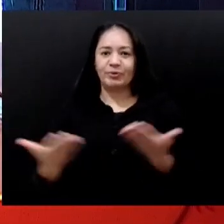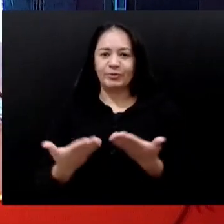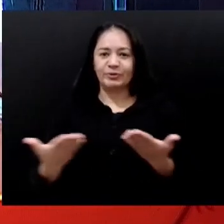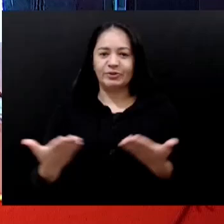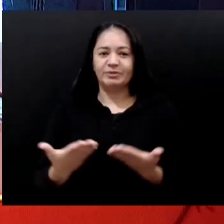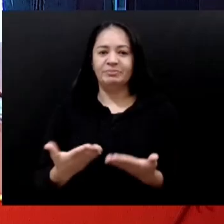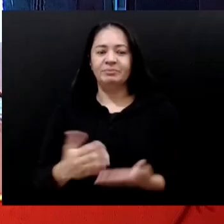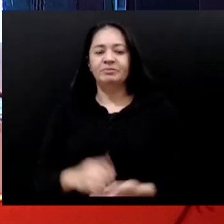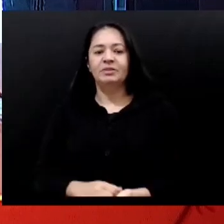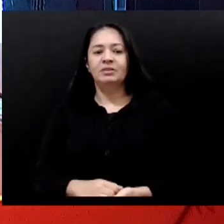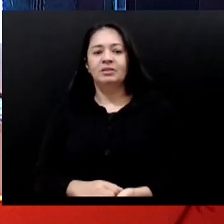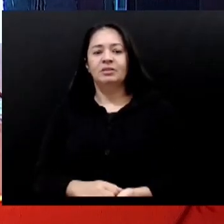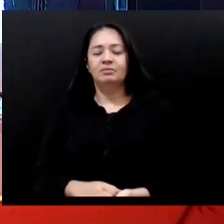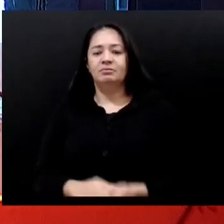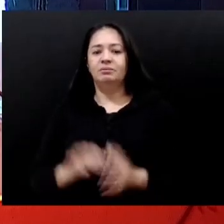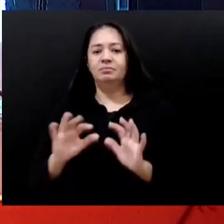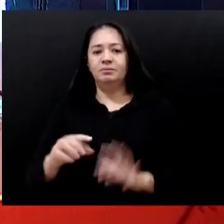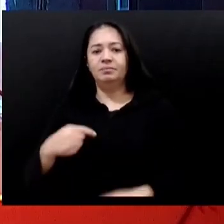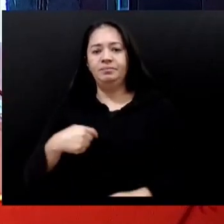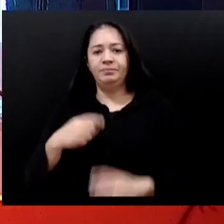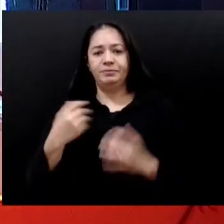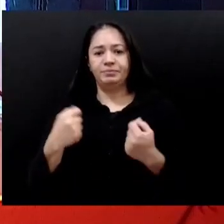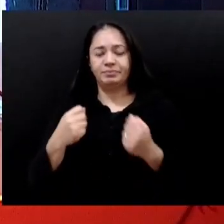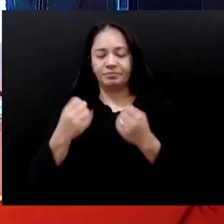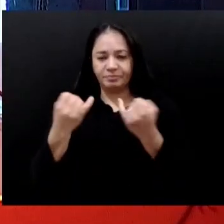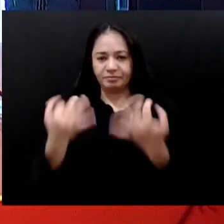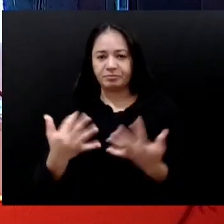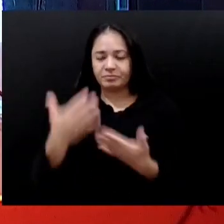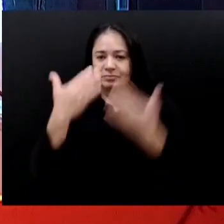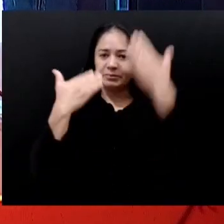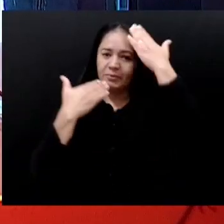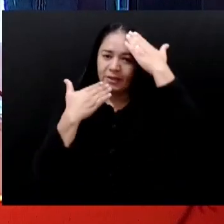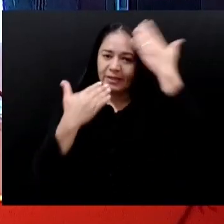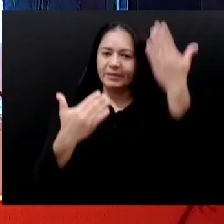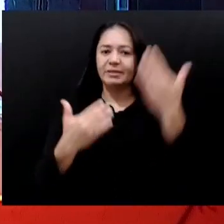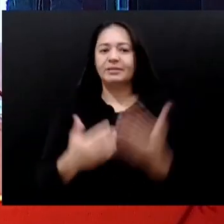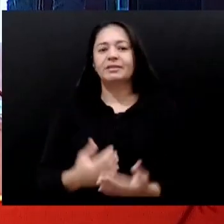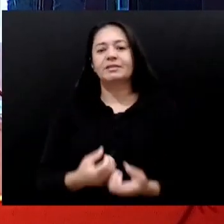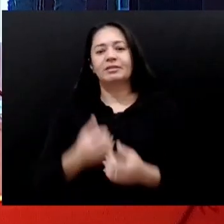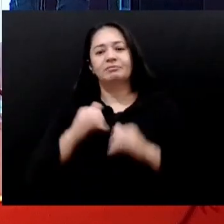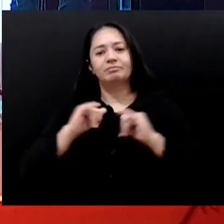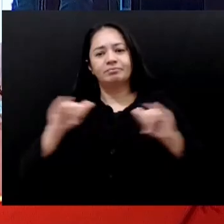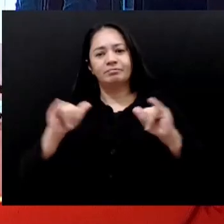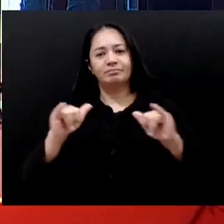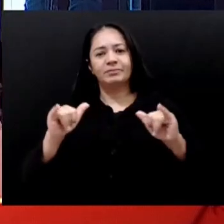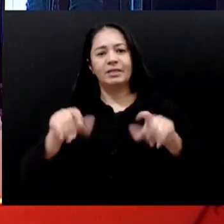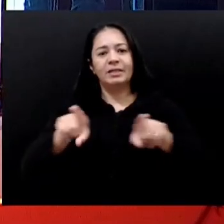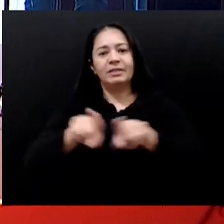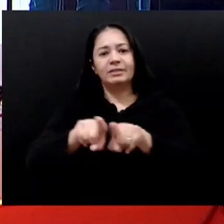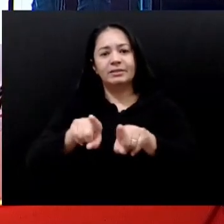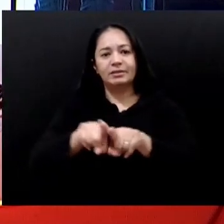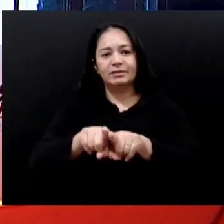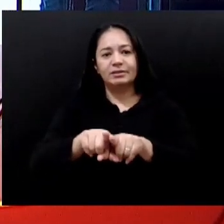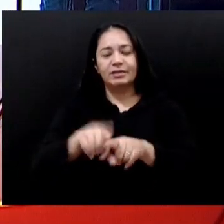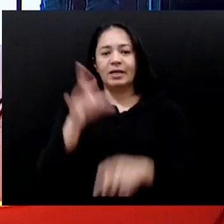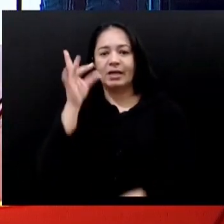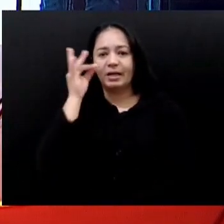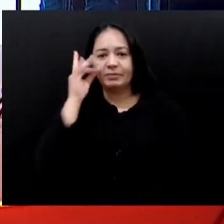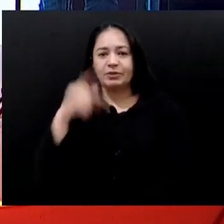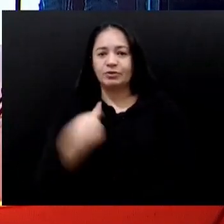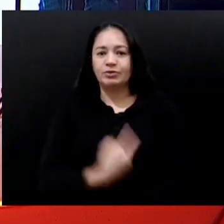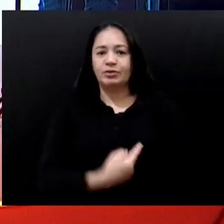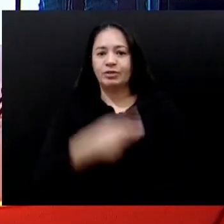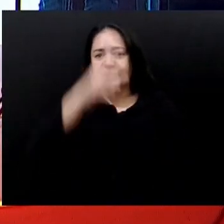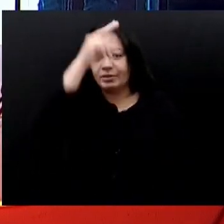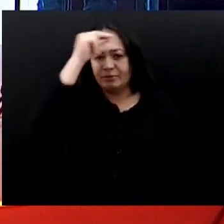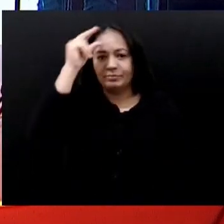isso que eu tinha para falar, agradecer, passar um pouco dessa mensagem e agradecer também a presença do nosso prefeito Dário.